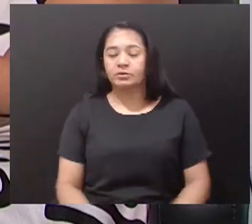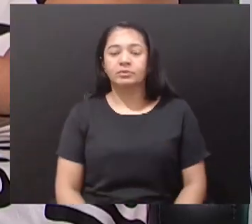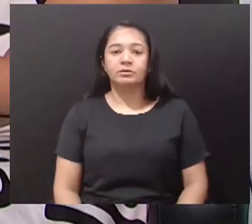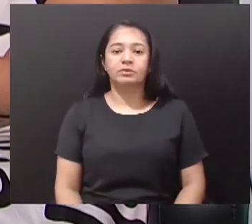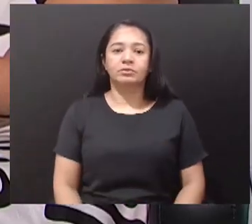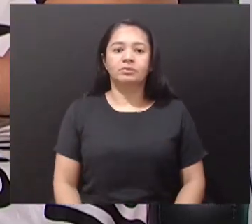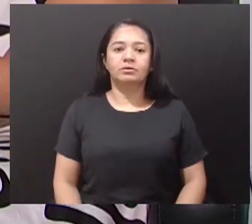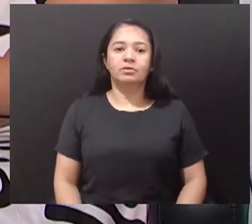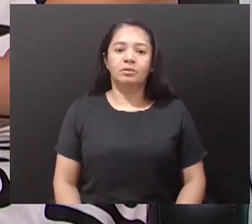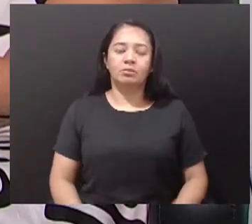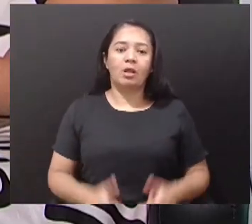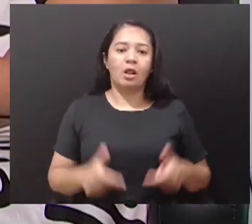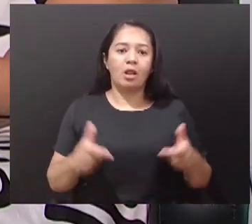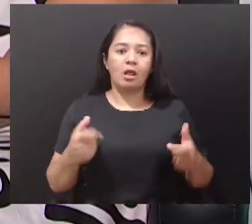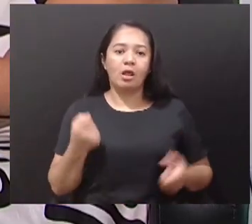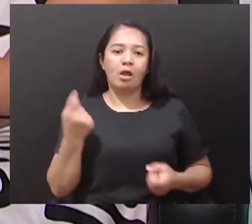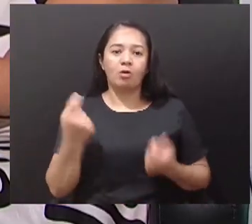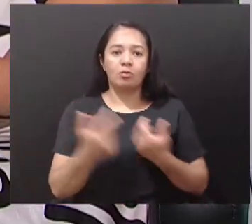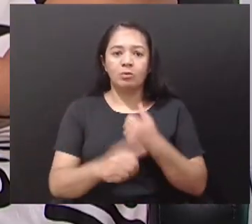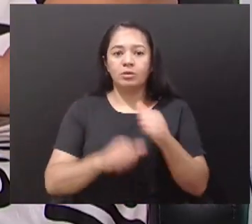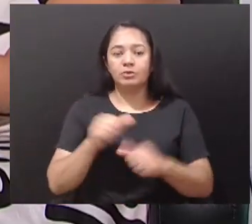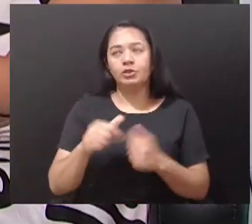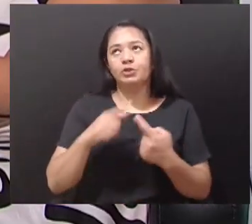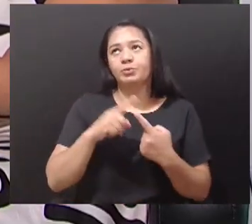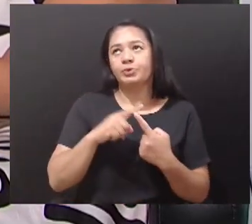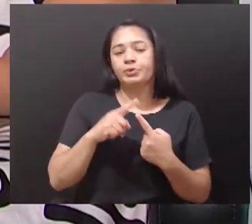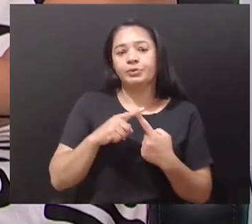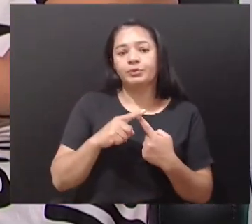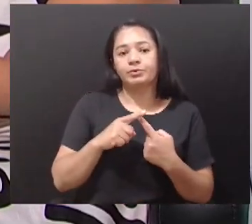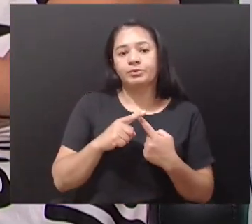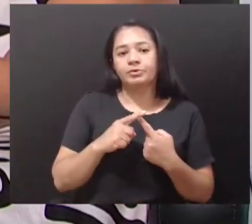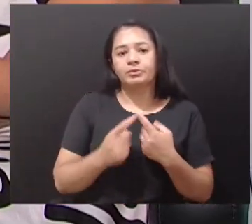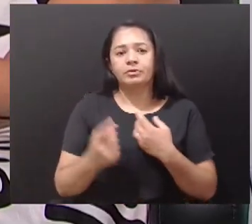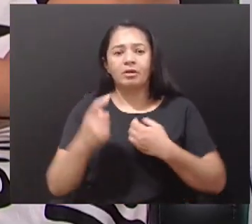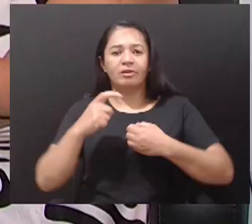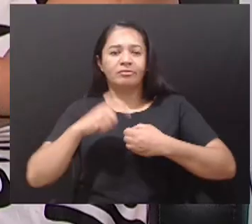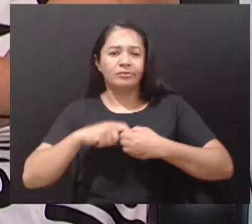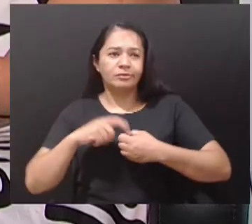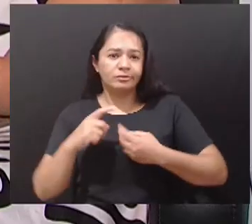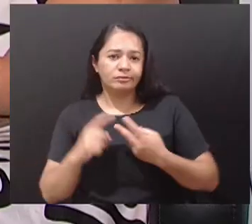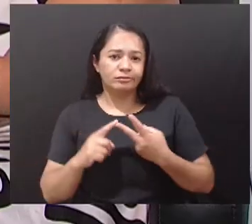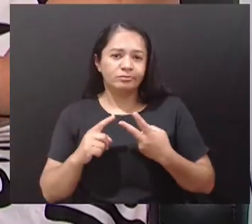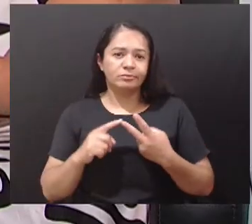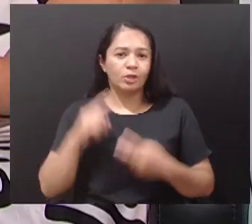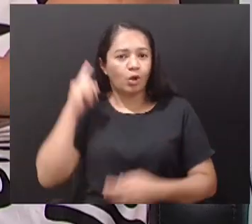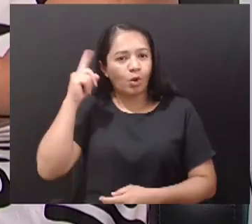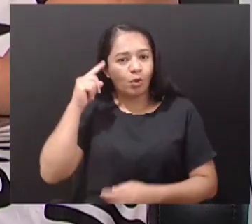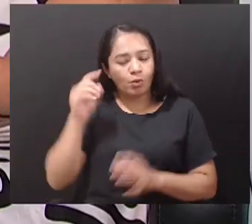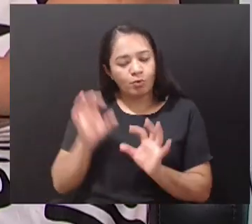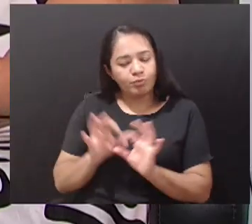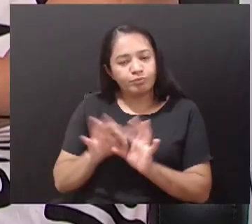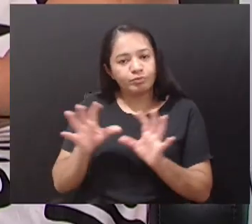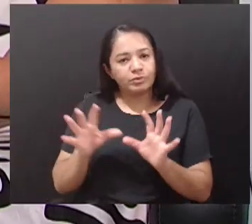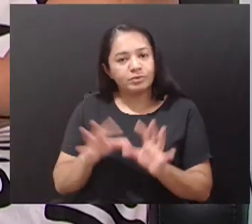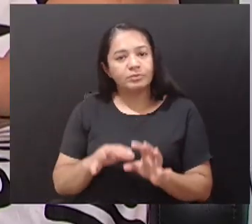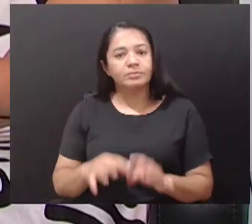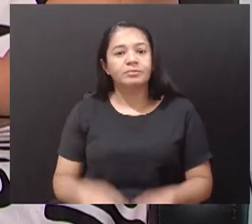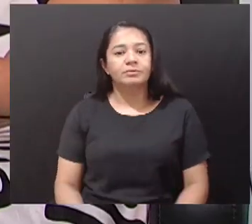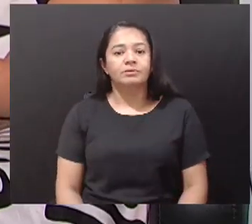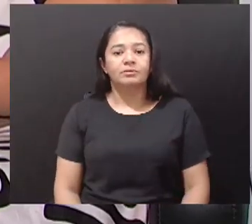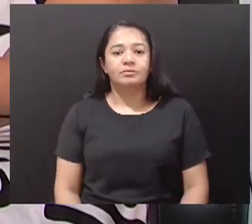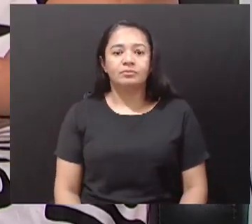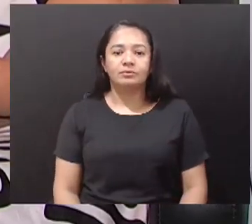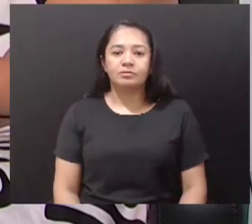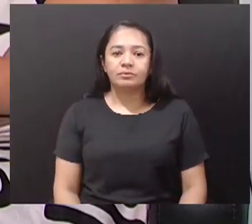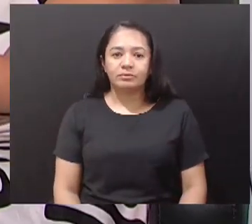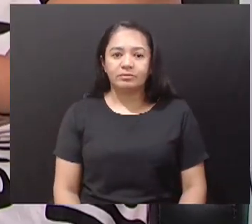crescente em algumas transformações, né? Tipo, o permanente voltando, a soltura de cacho está muito em alta, e eu dei sorte de